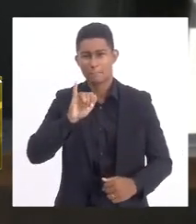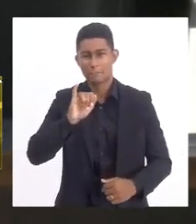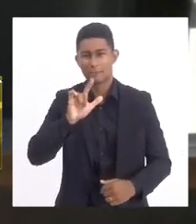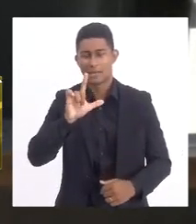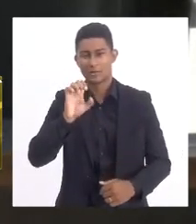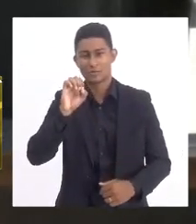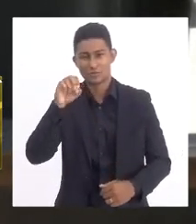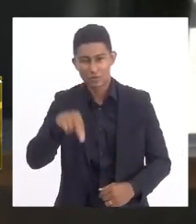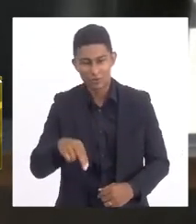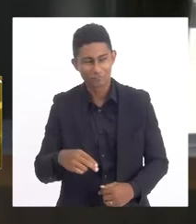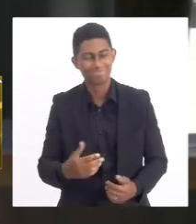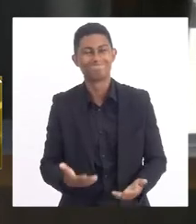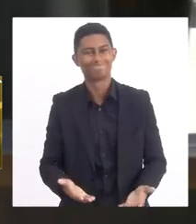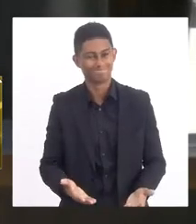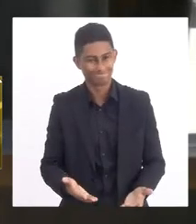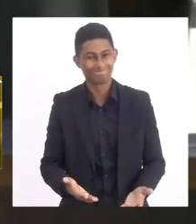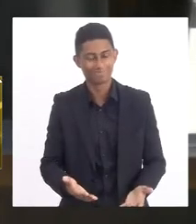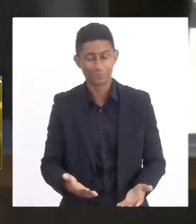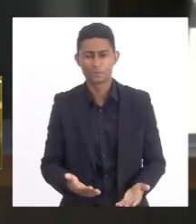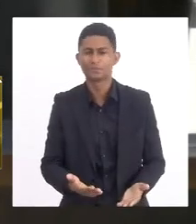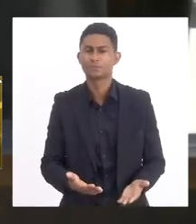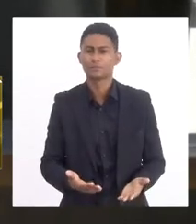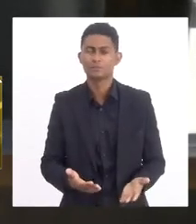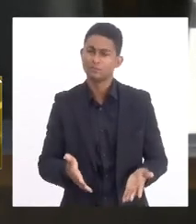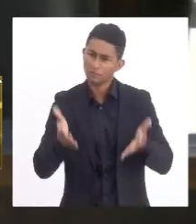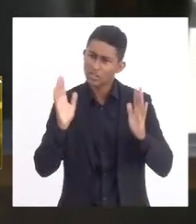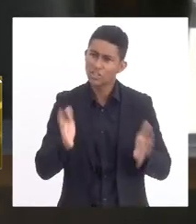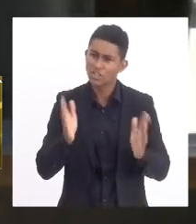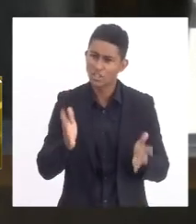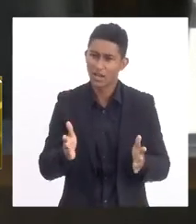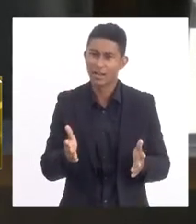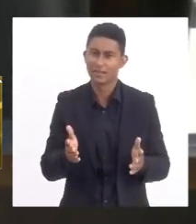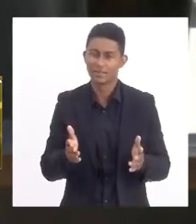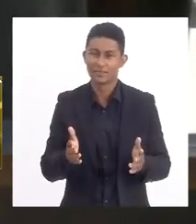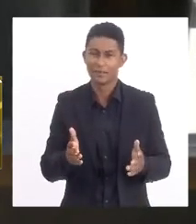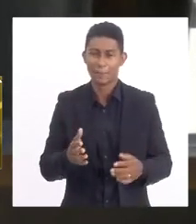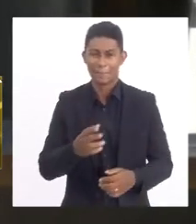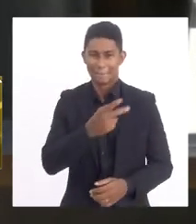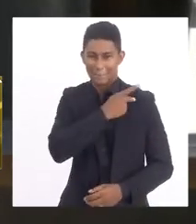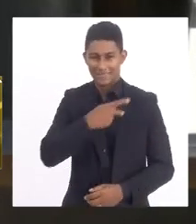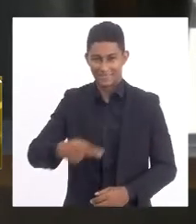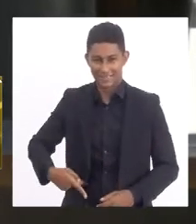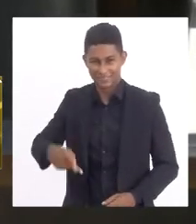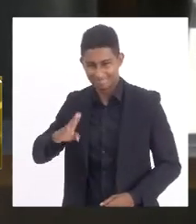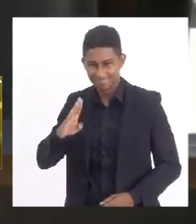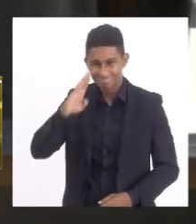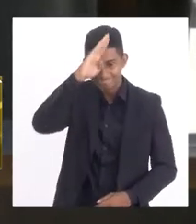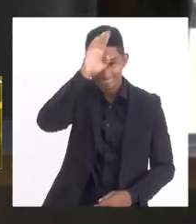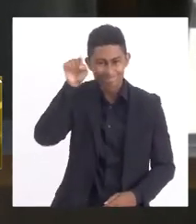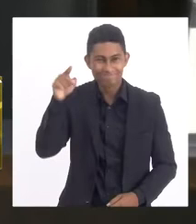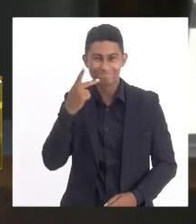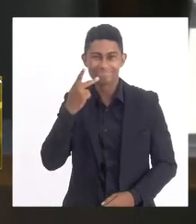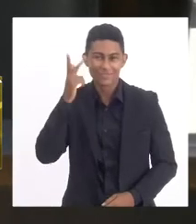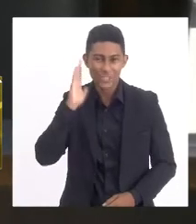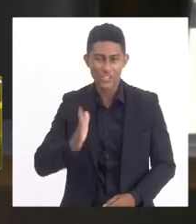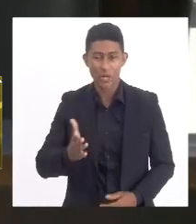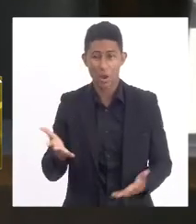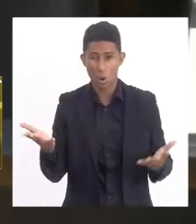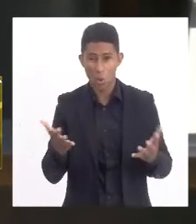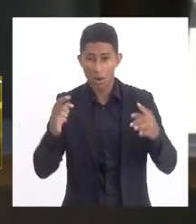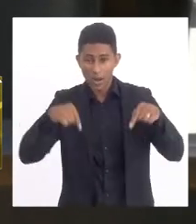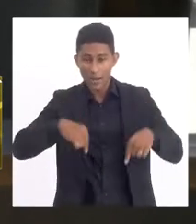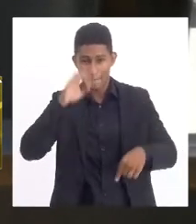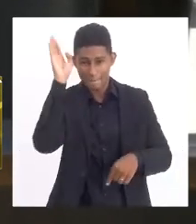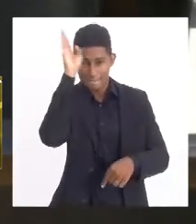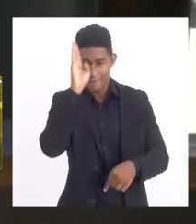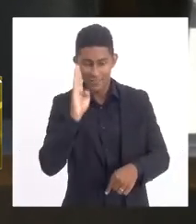e como foi dito eu já até pelo nosso Presidente da República e o Brasil hoje ele